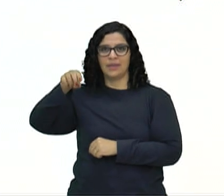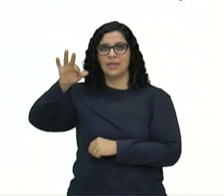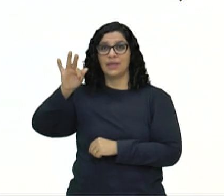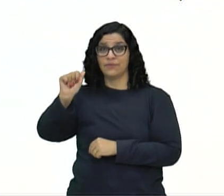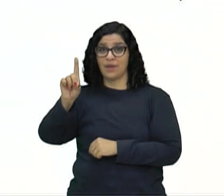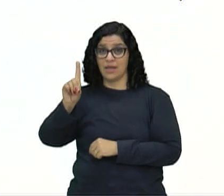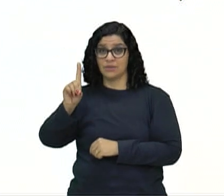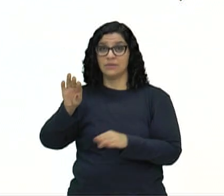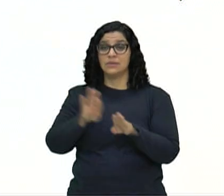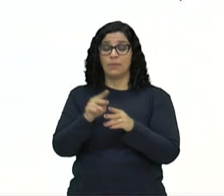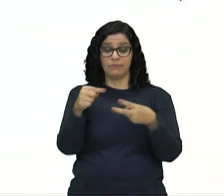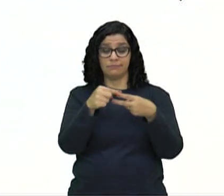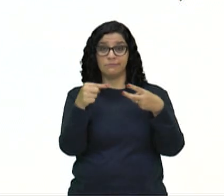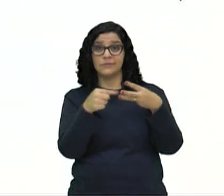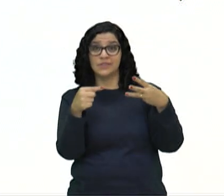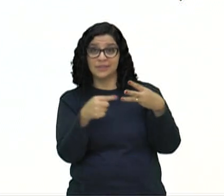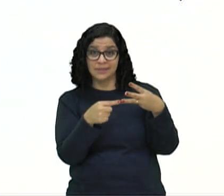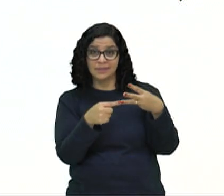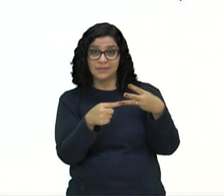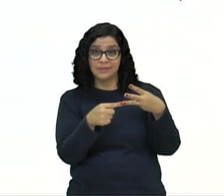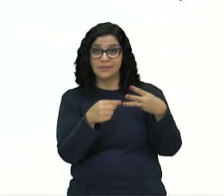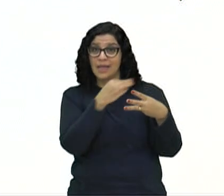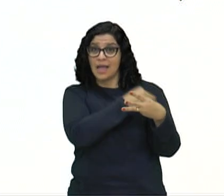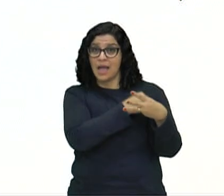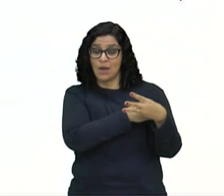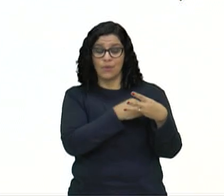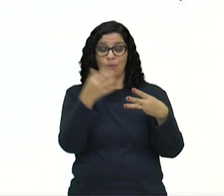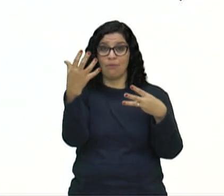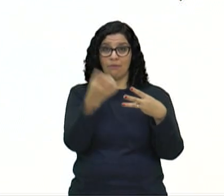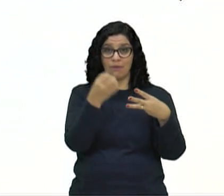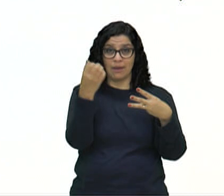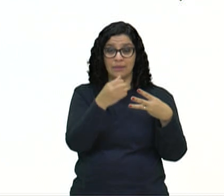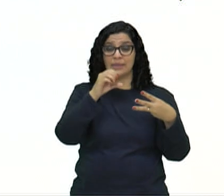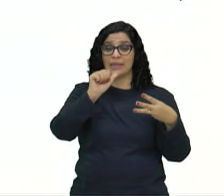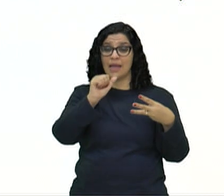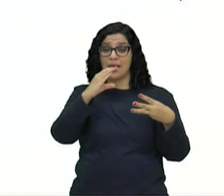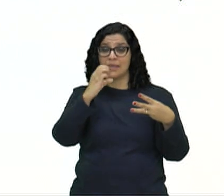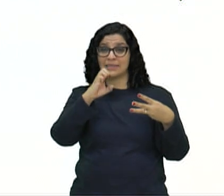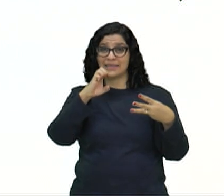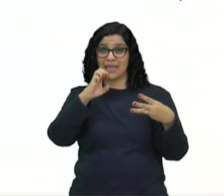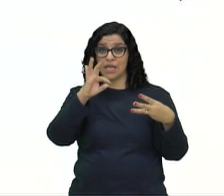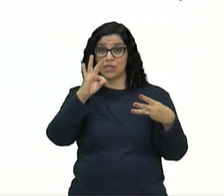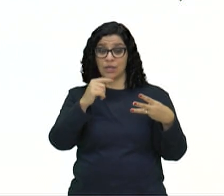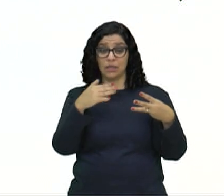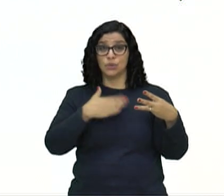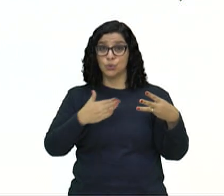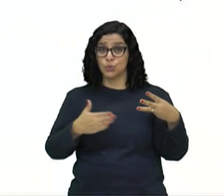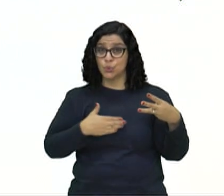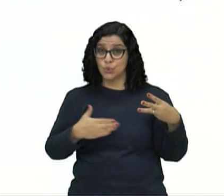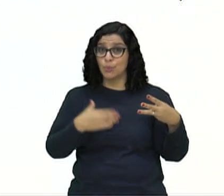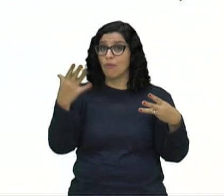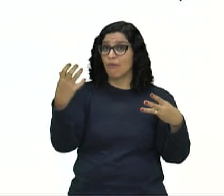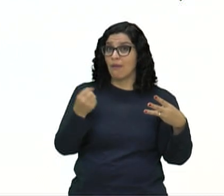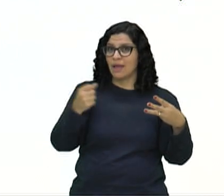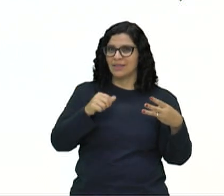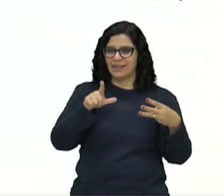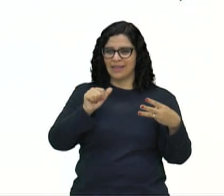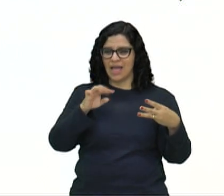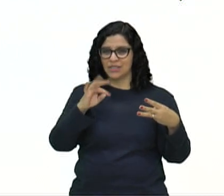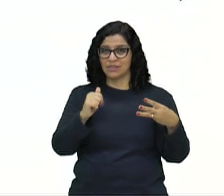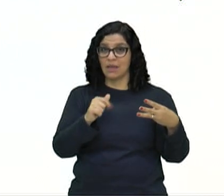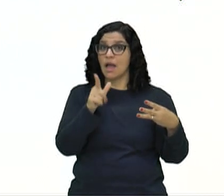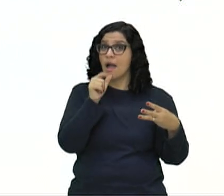de fermentação: alcoólica, lática, acética. Nosso corpo, lática, cuidados com a saúde. Usem